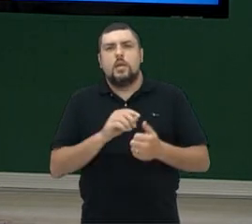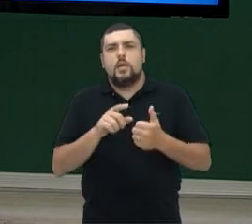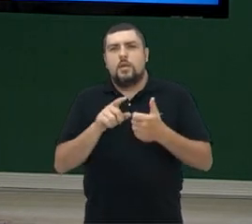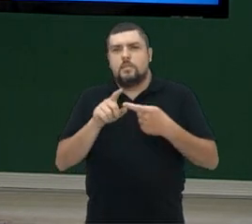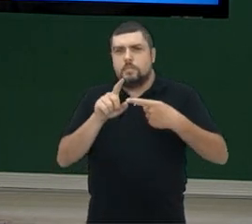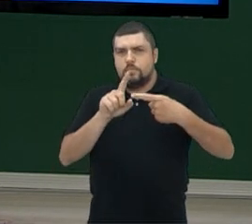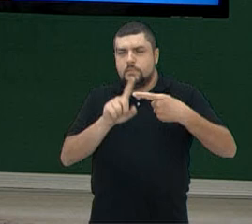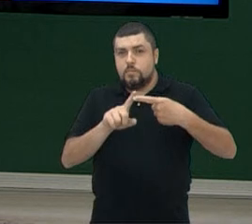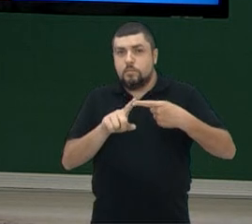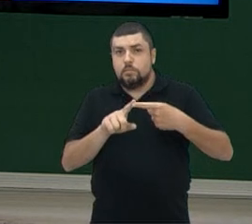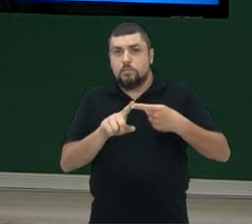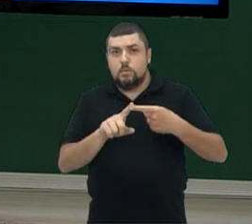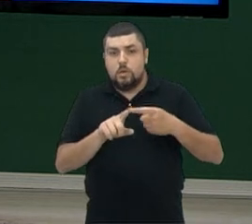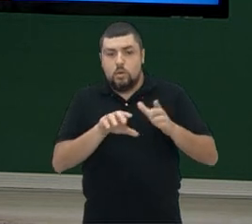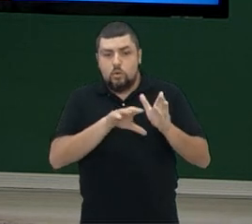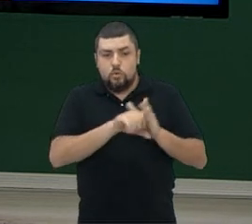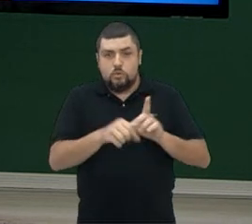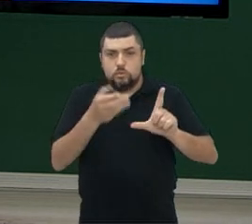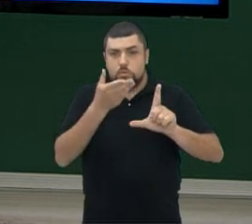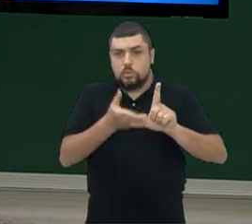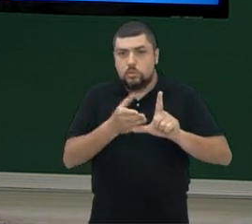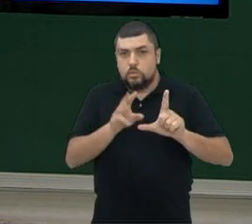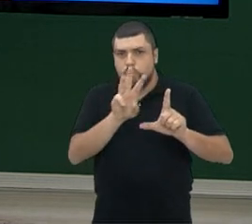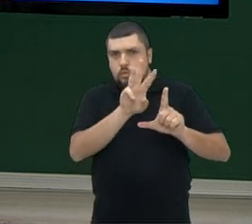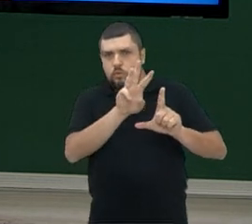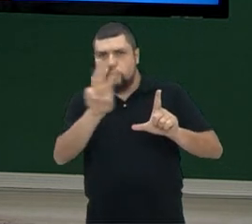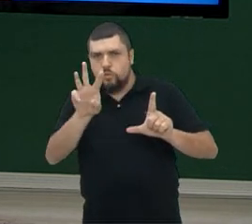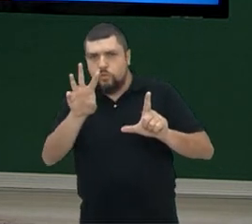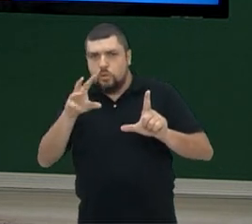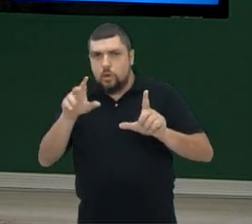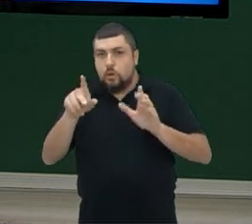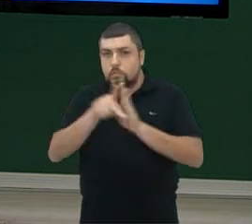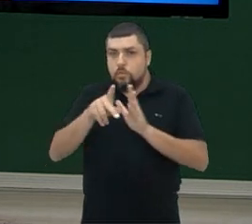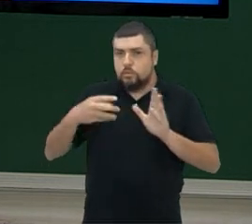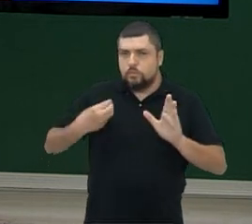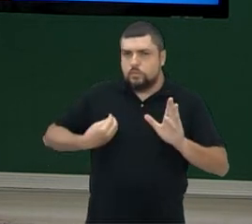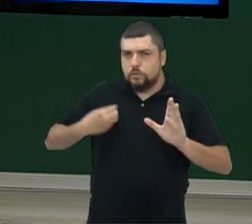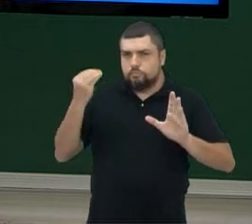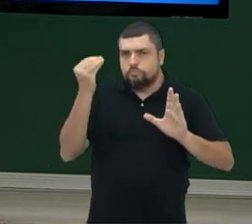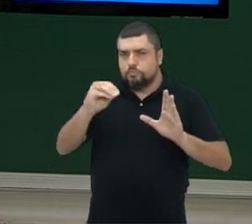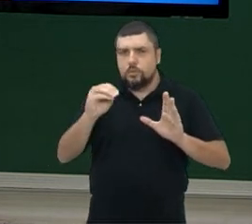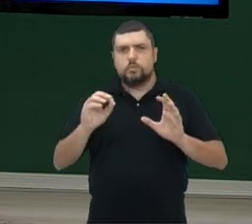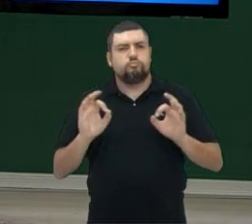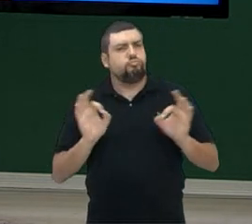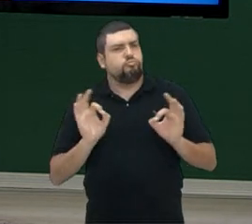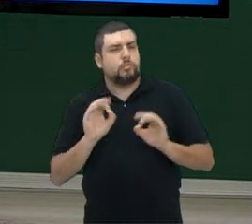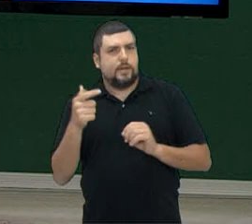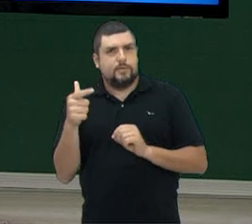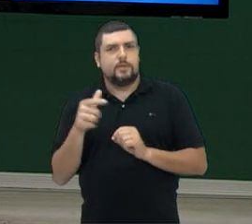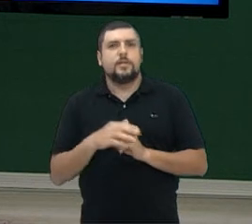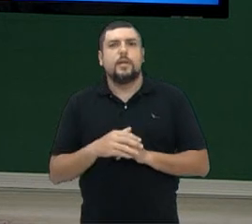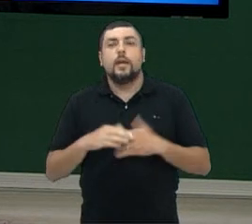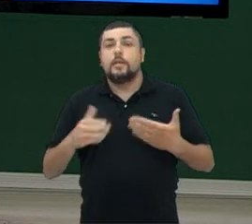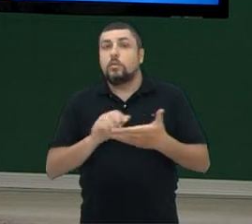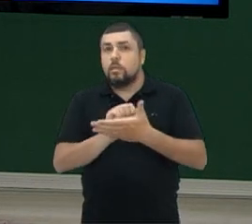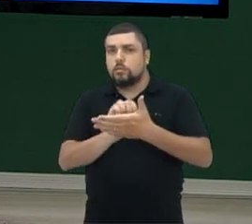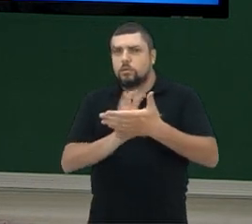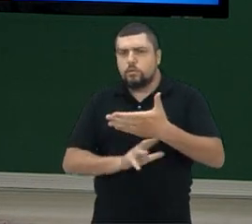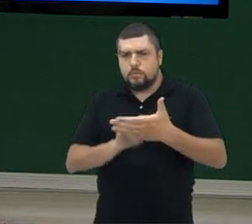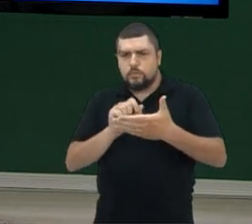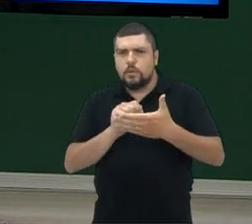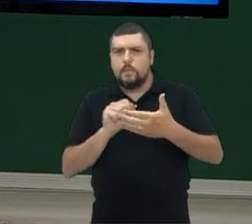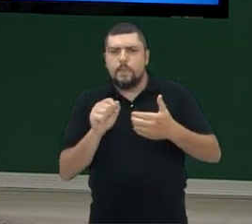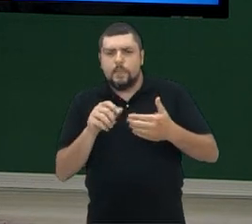de presença, não tem mais. Agora, a atividade que você faz no Classroom é ele quem vai computar a tua presença, para depois o